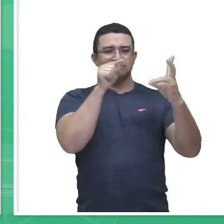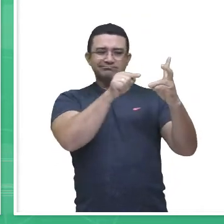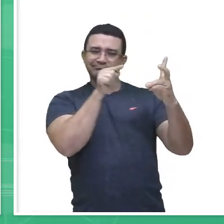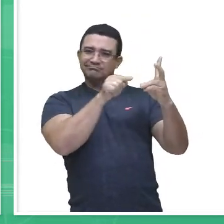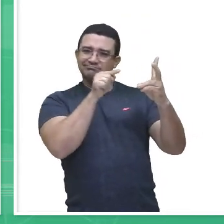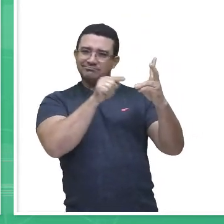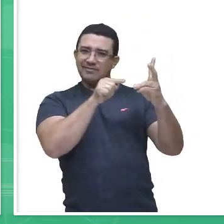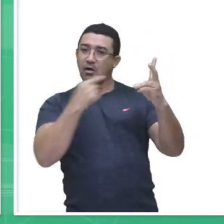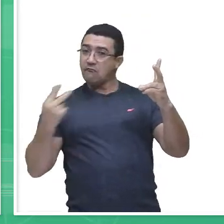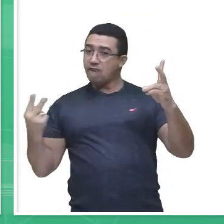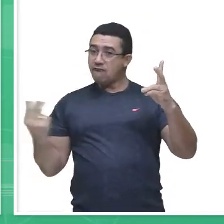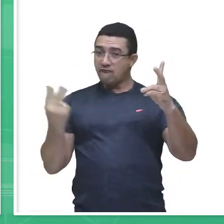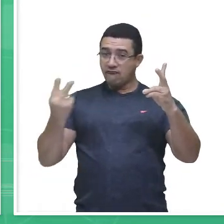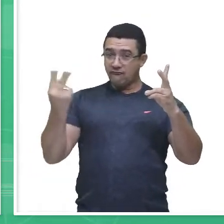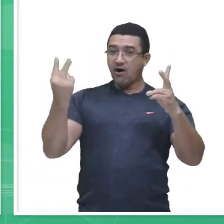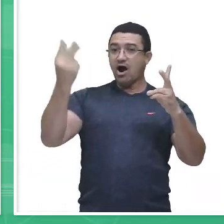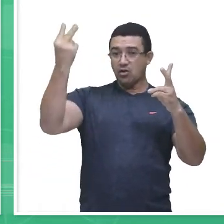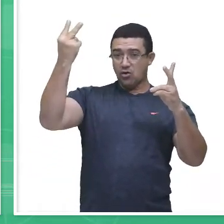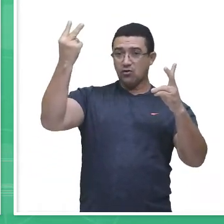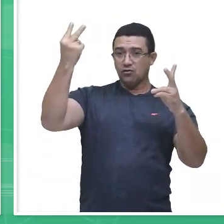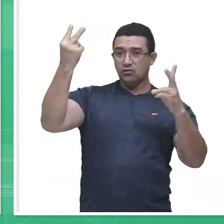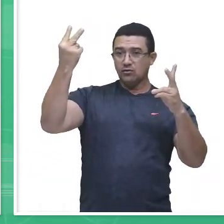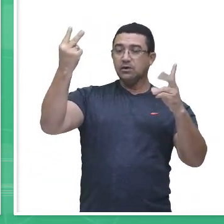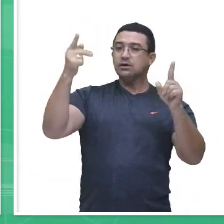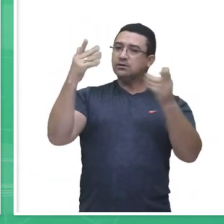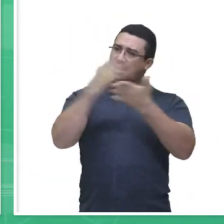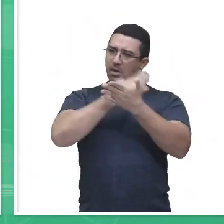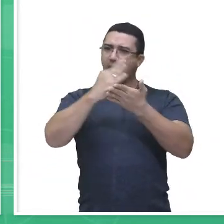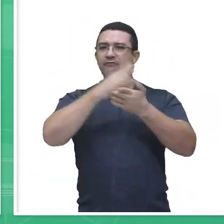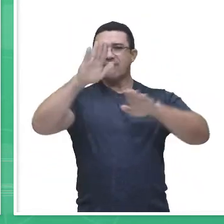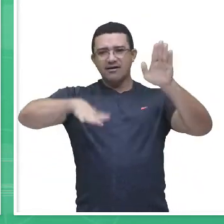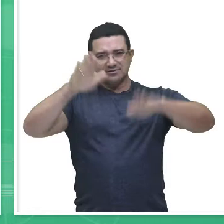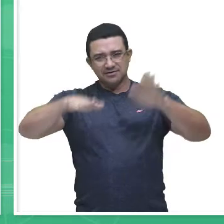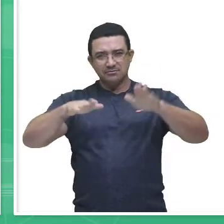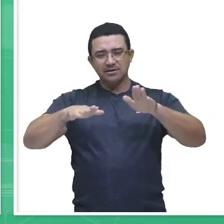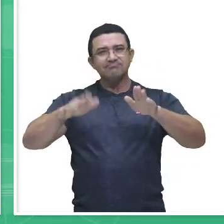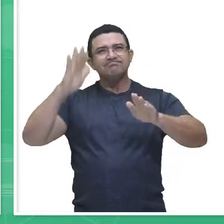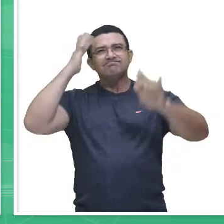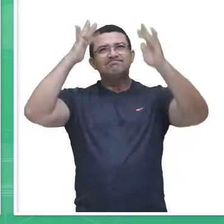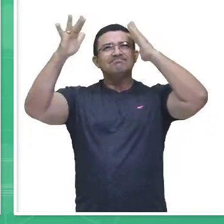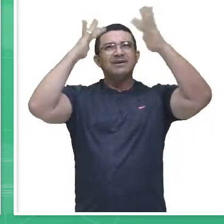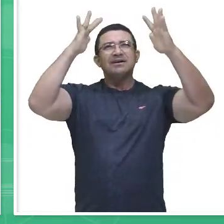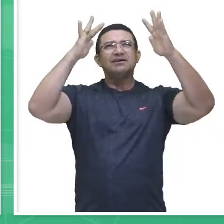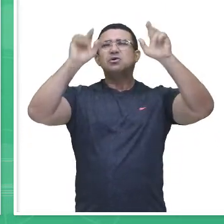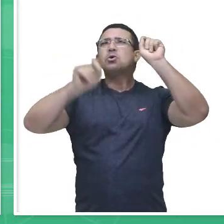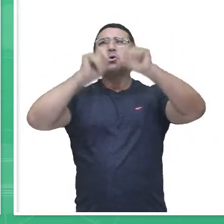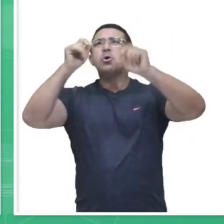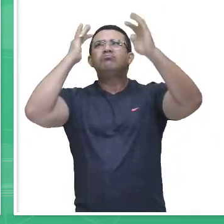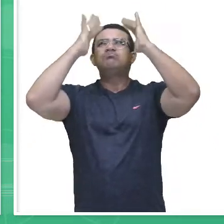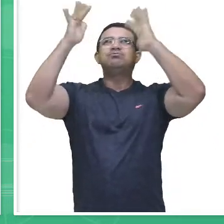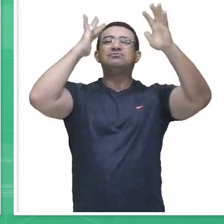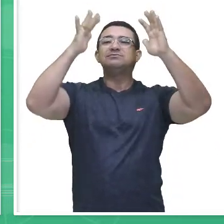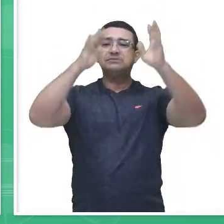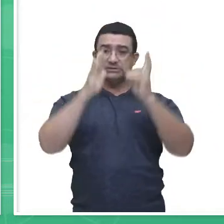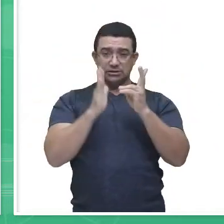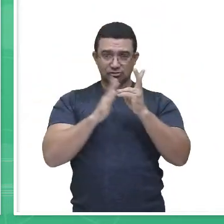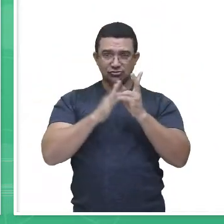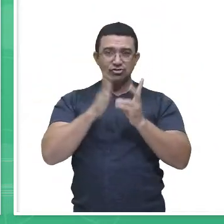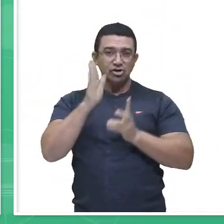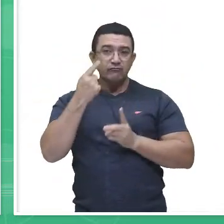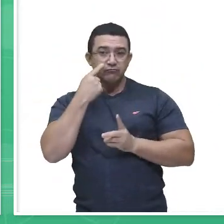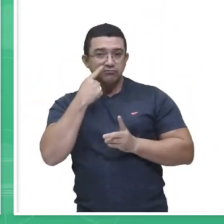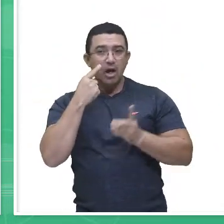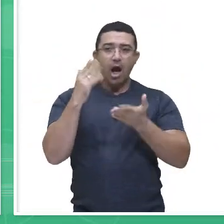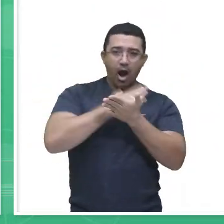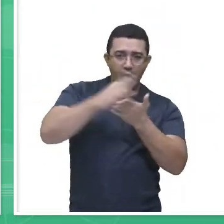E em determinados momentos idealizado. A gente vai já compreender essa ideia. Como o índio foi idealizado, né? A gente vai já observar nos